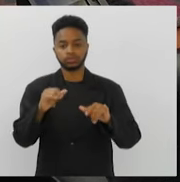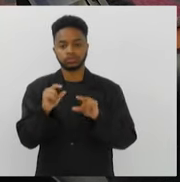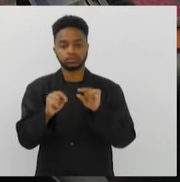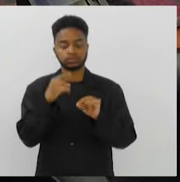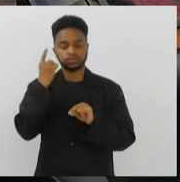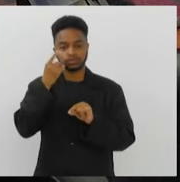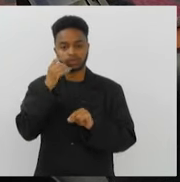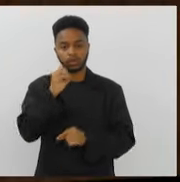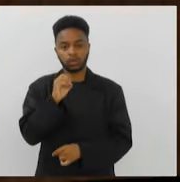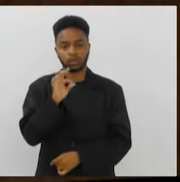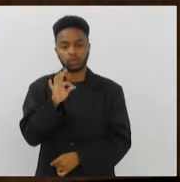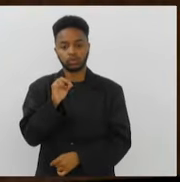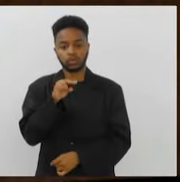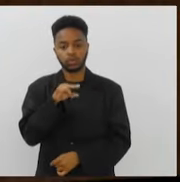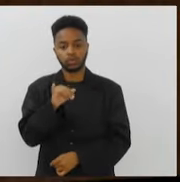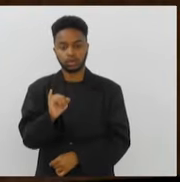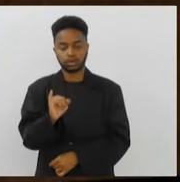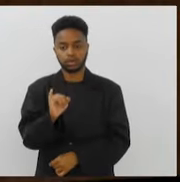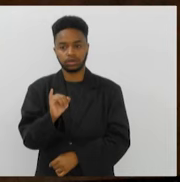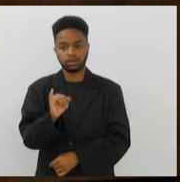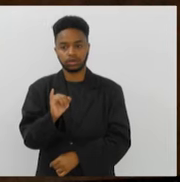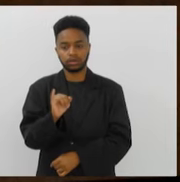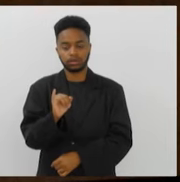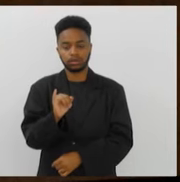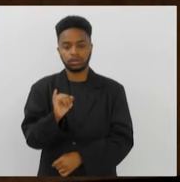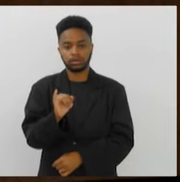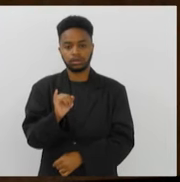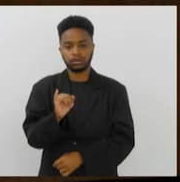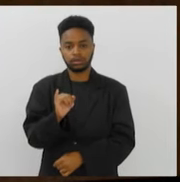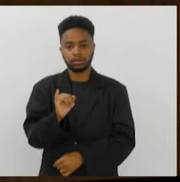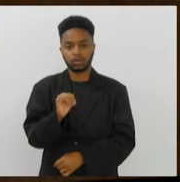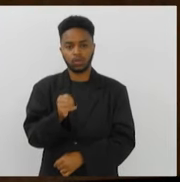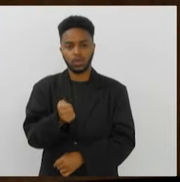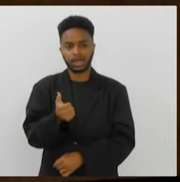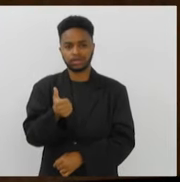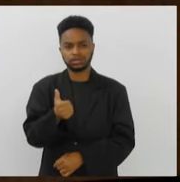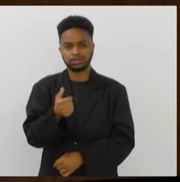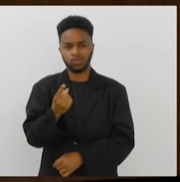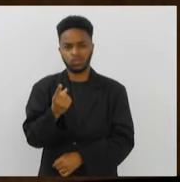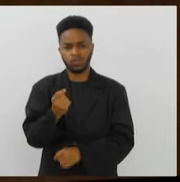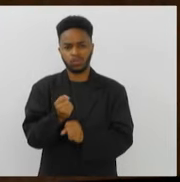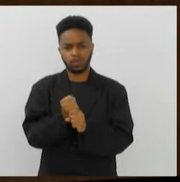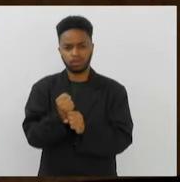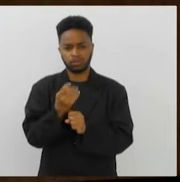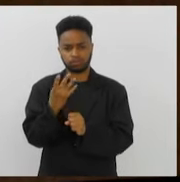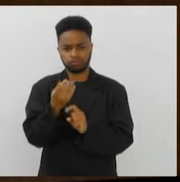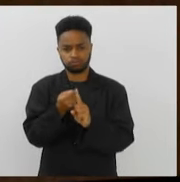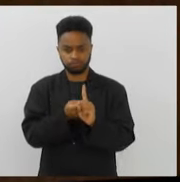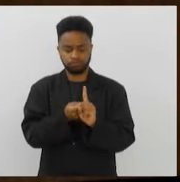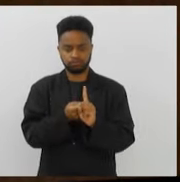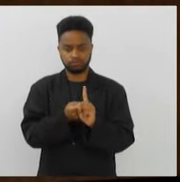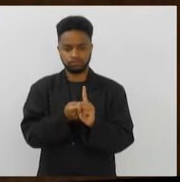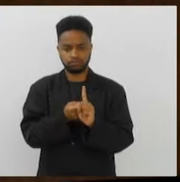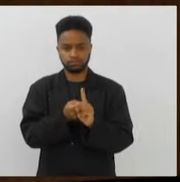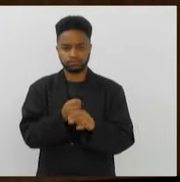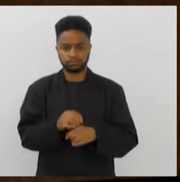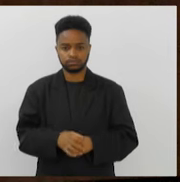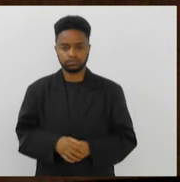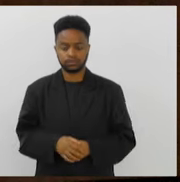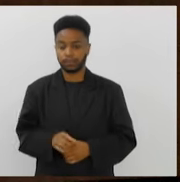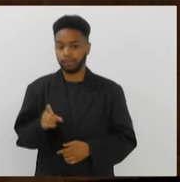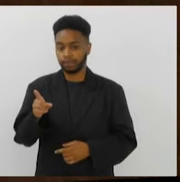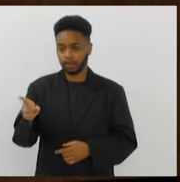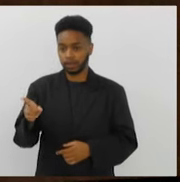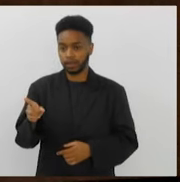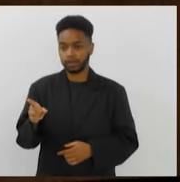deputado Otônio de Paula, em quase, na verdade, um ano e quatro meses de mandato, ele